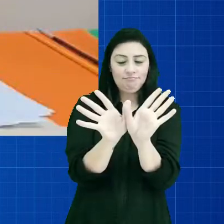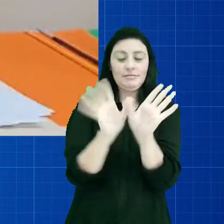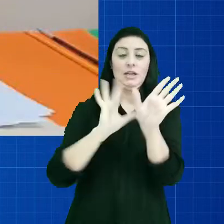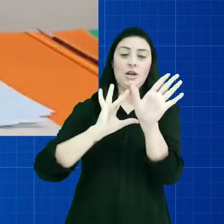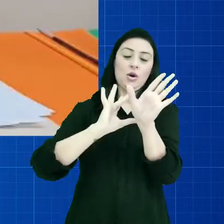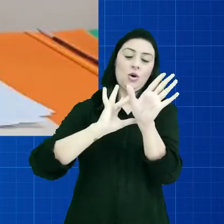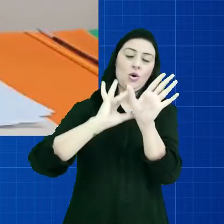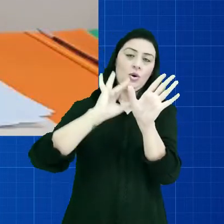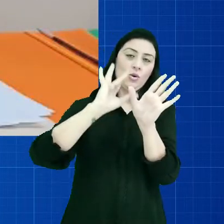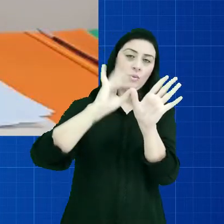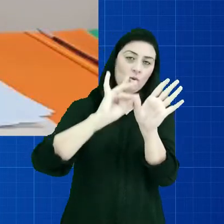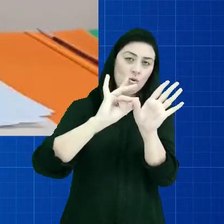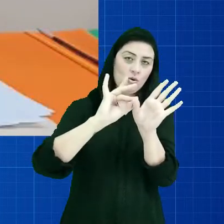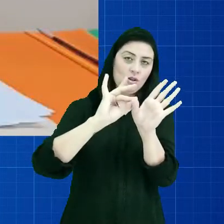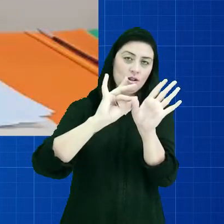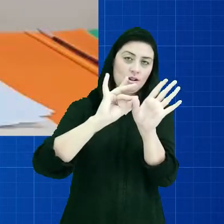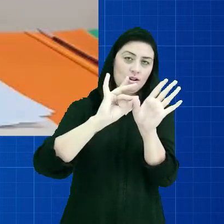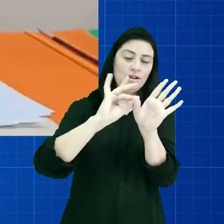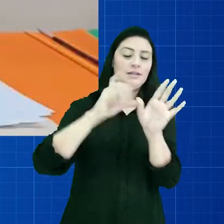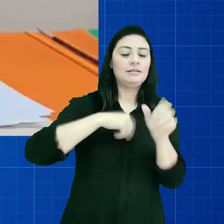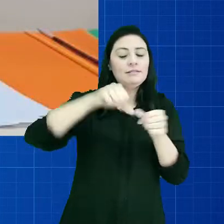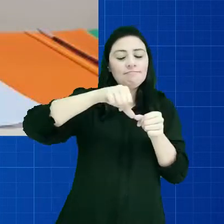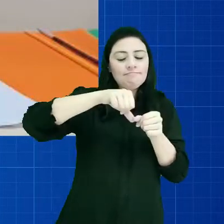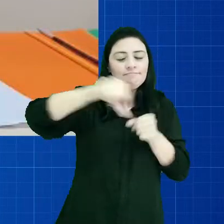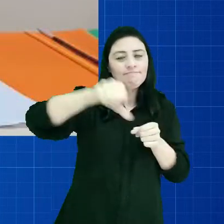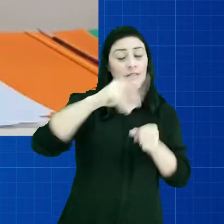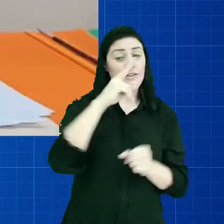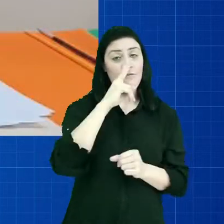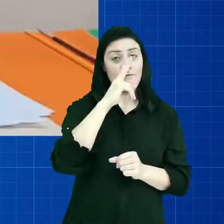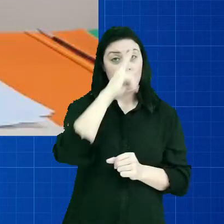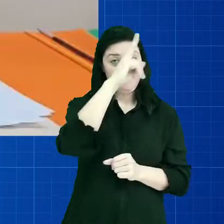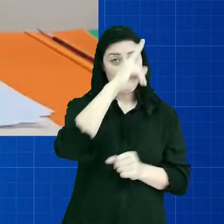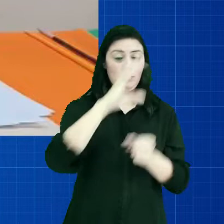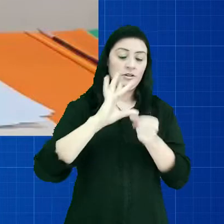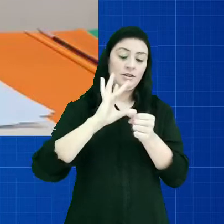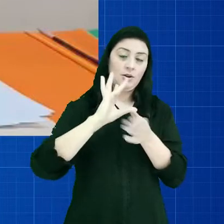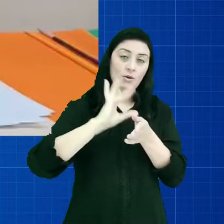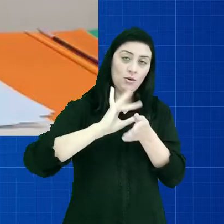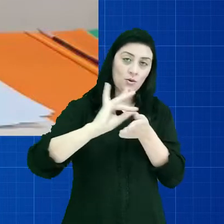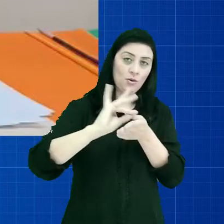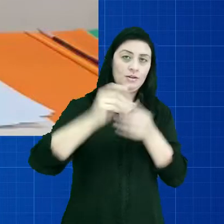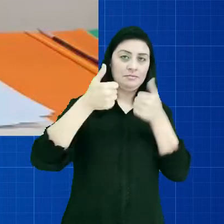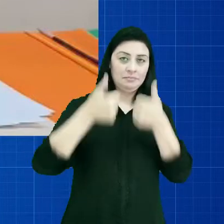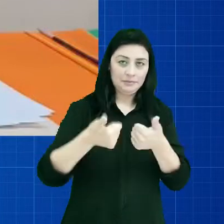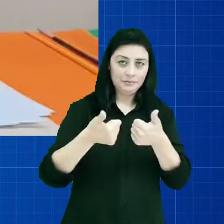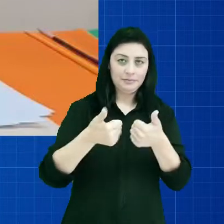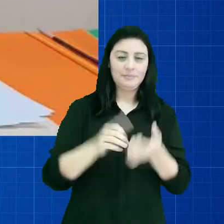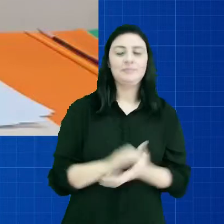fita crepe, tá? Até vou colocar mais um pedacinho aqui para ficar bem firme,